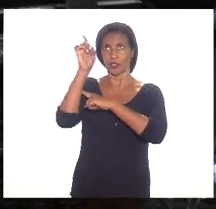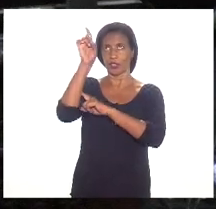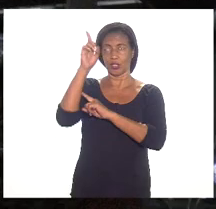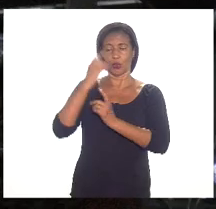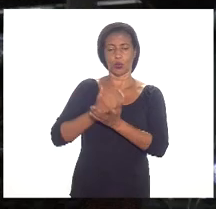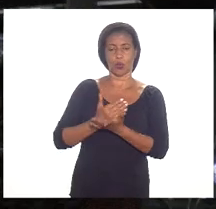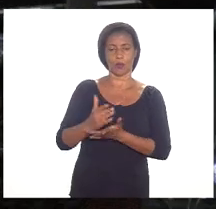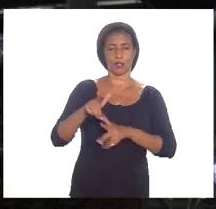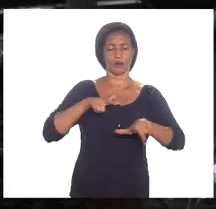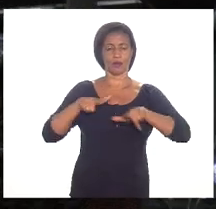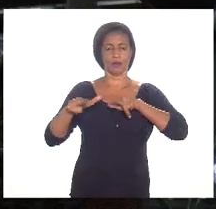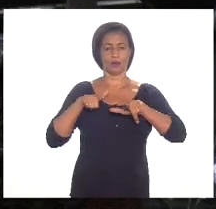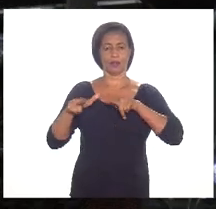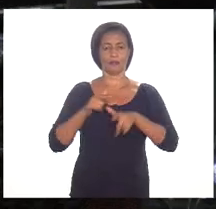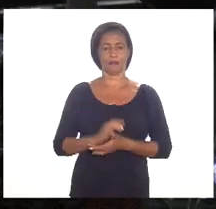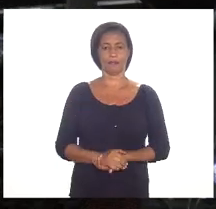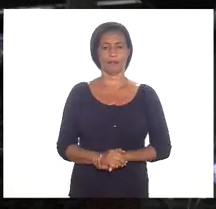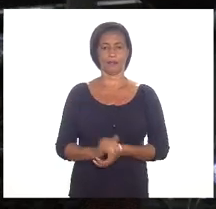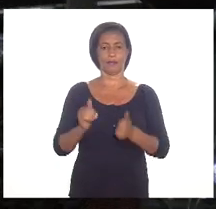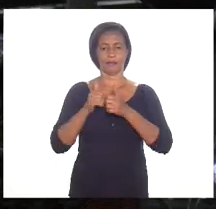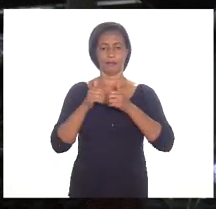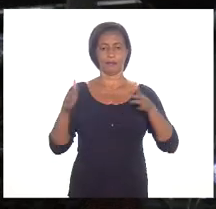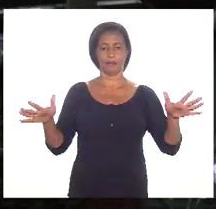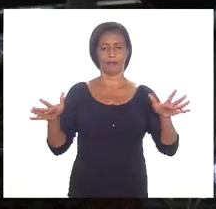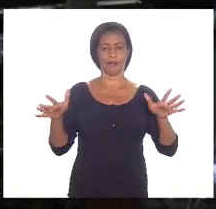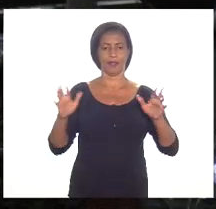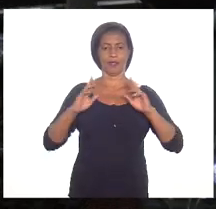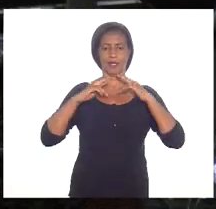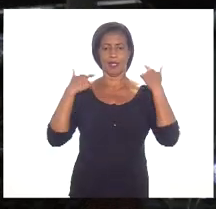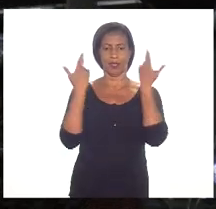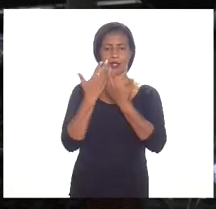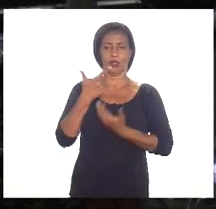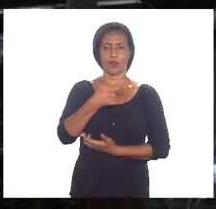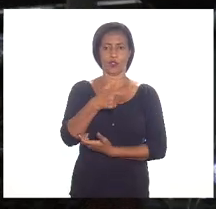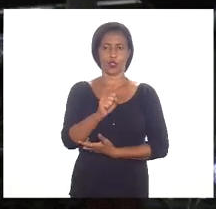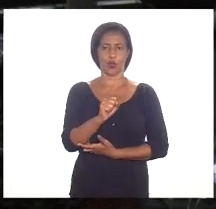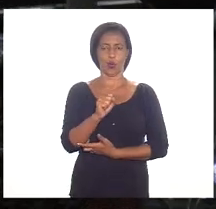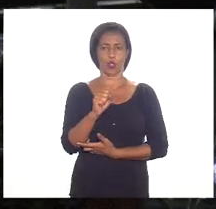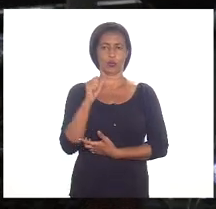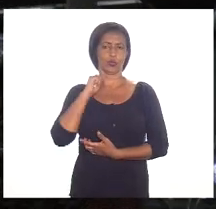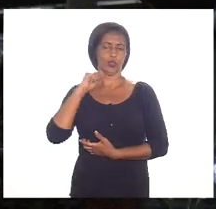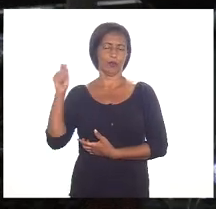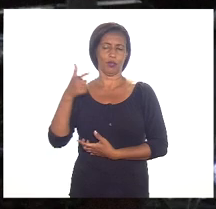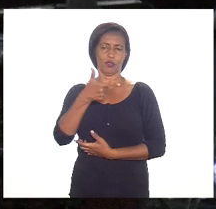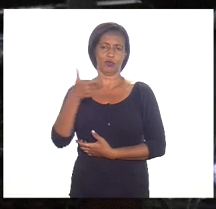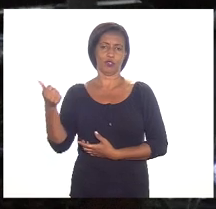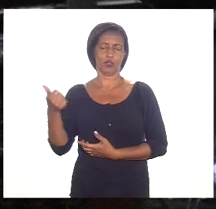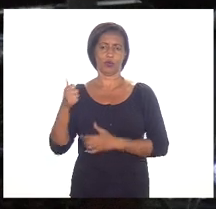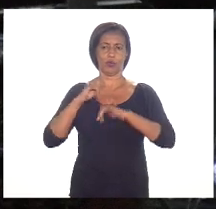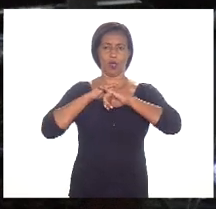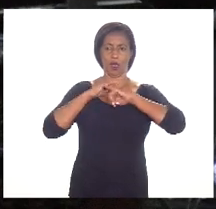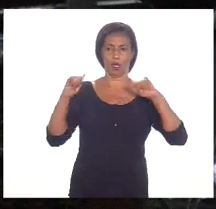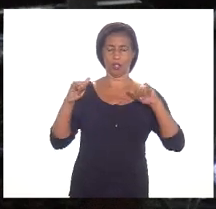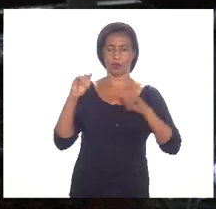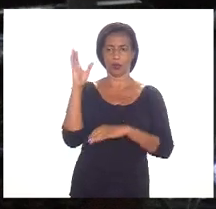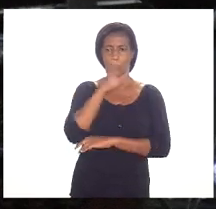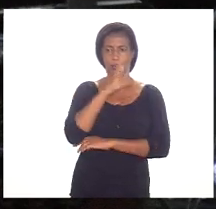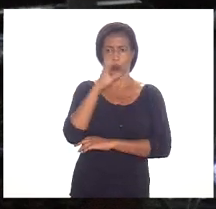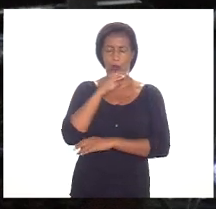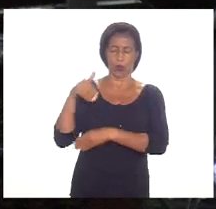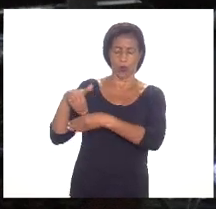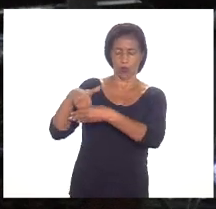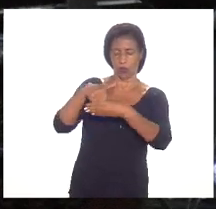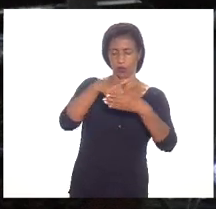Deus iniciamos os nossos trabalhos está aberta a sessão ordinária do dia vinte e um de abril de 2011 o anúncio em regime de urgência